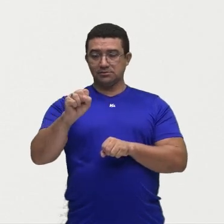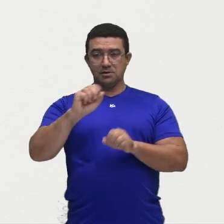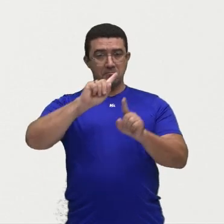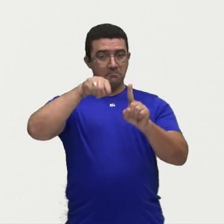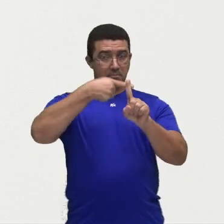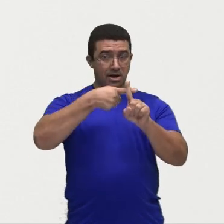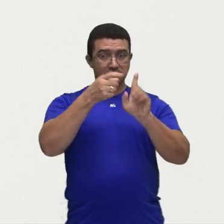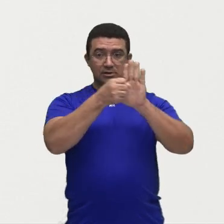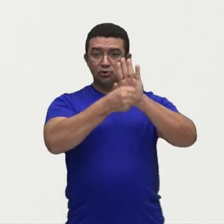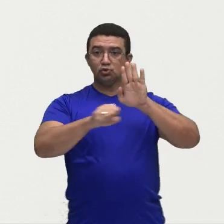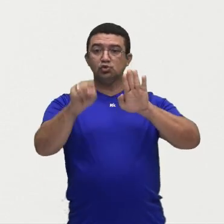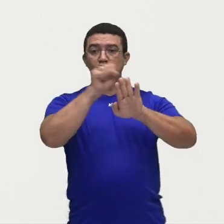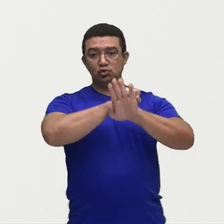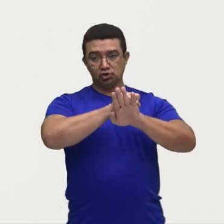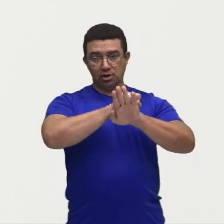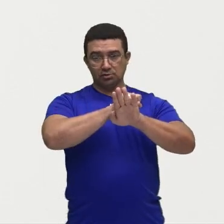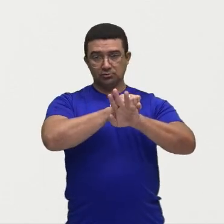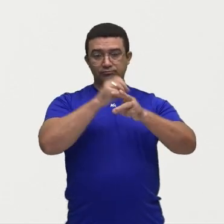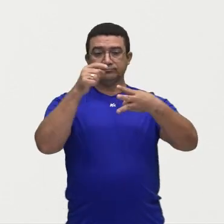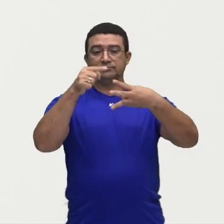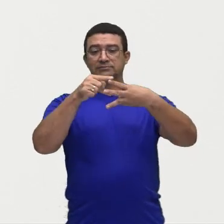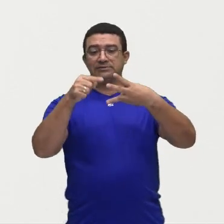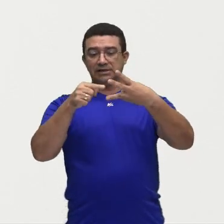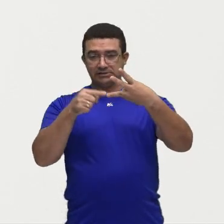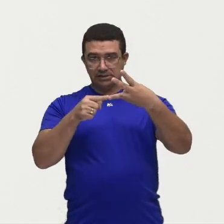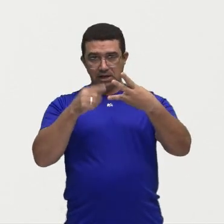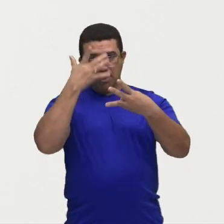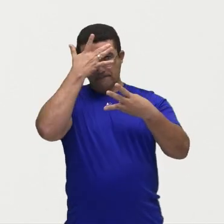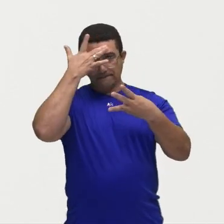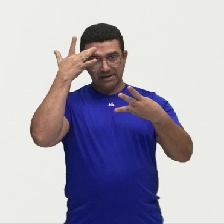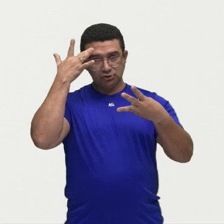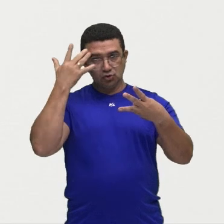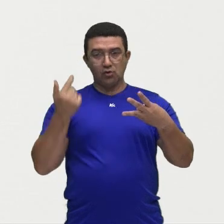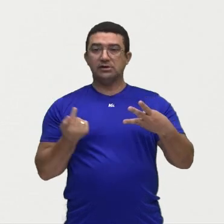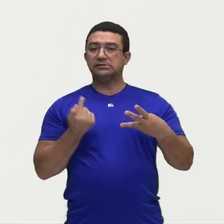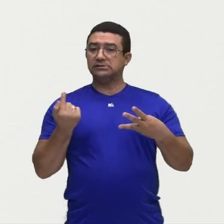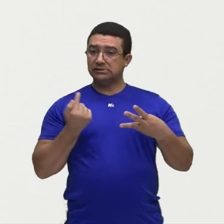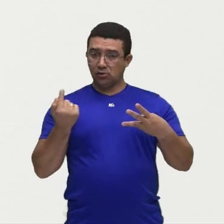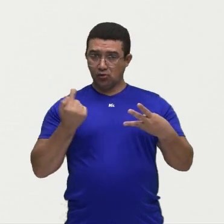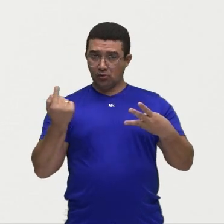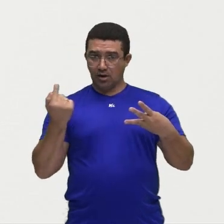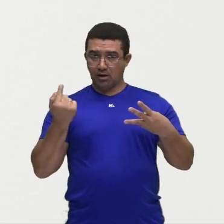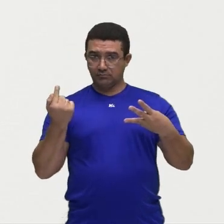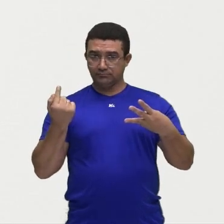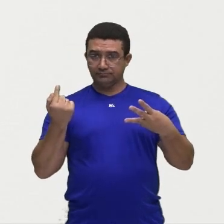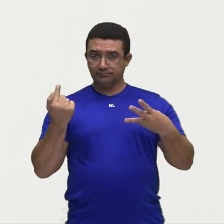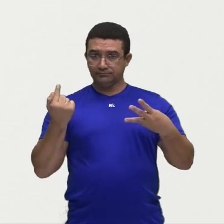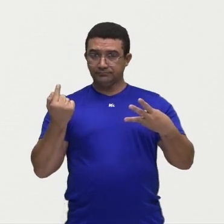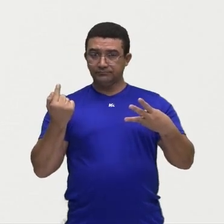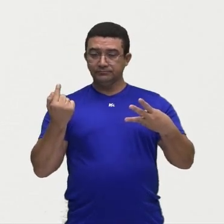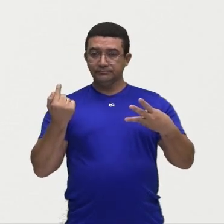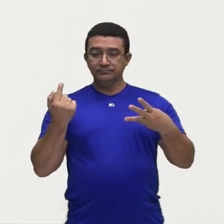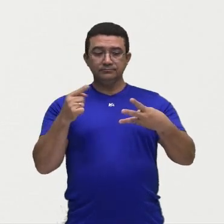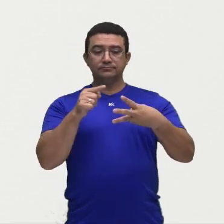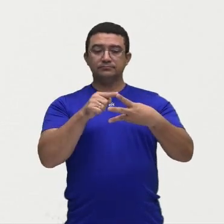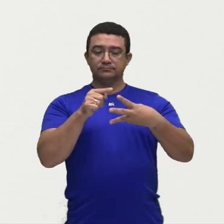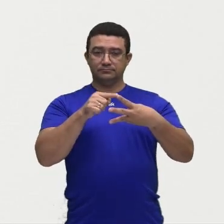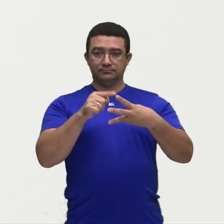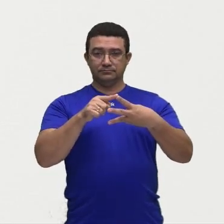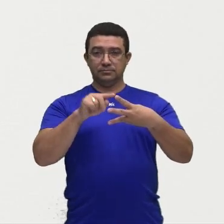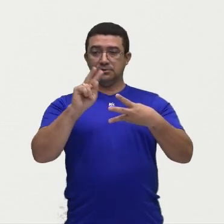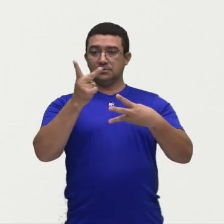somente sujeitos que são da terceira pessoa do singular, da third person. Quais são